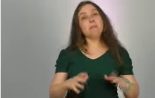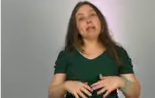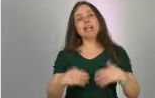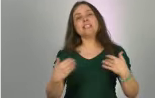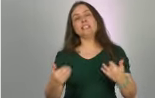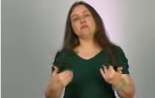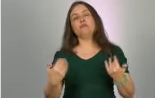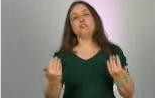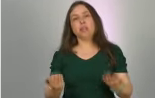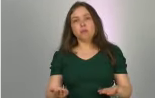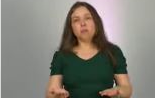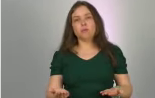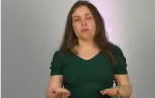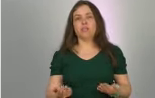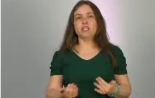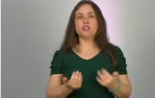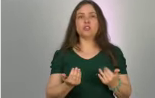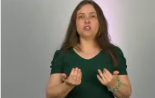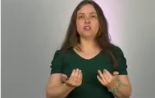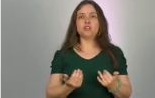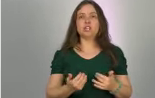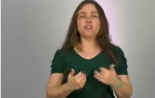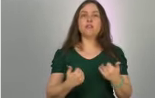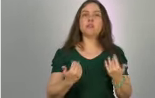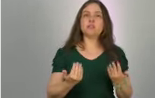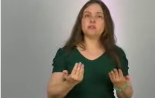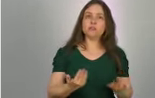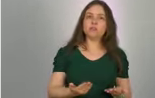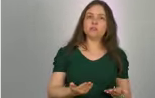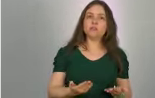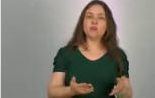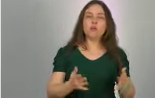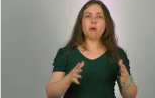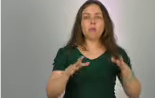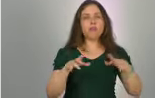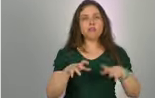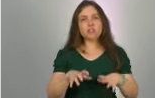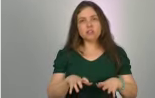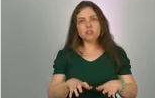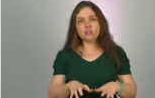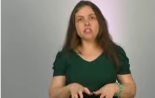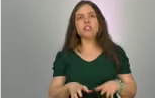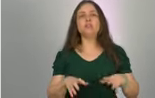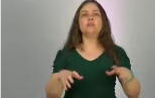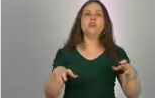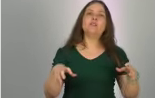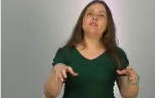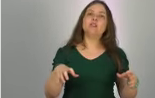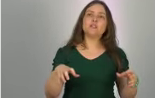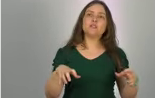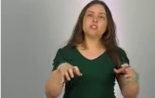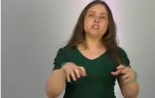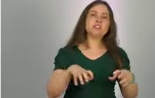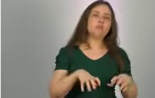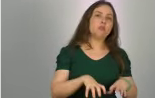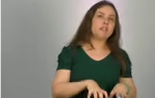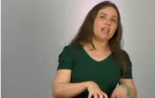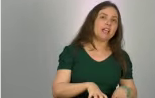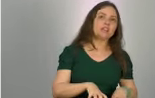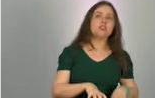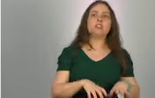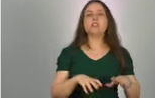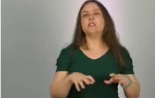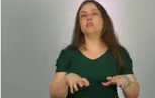só que pela ação do tempo que a gente já tem conhecimento o papel vai se deteriorando vai